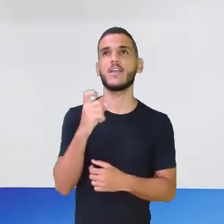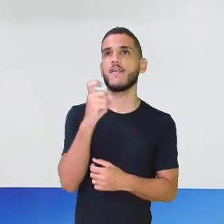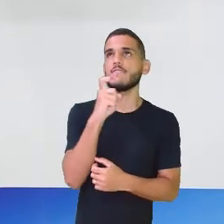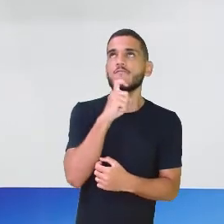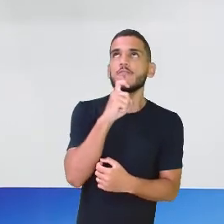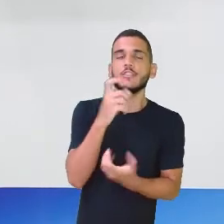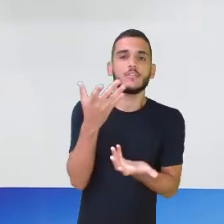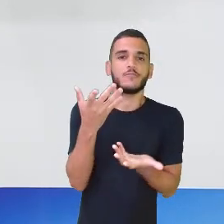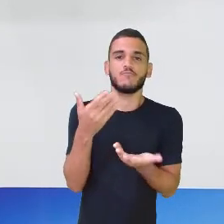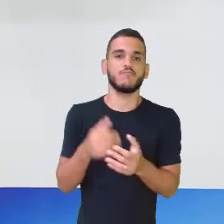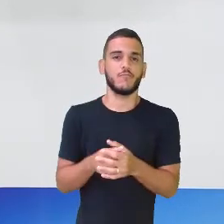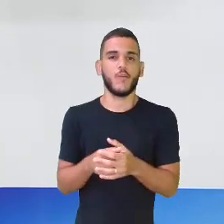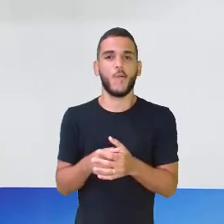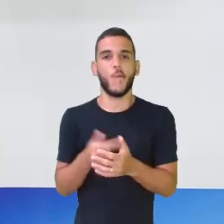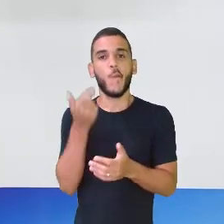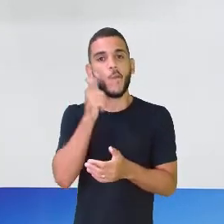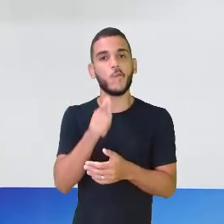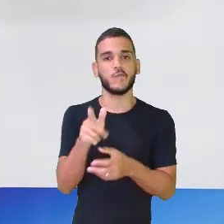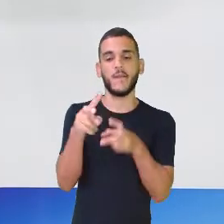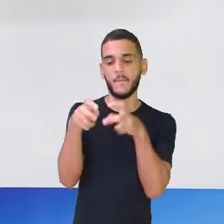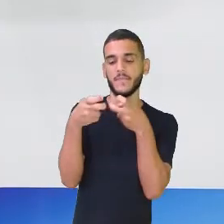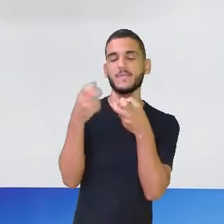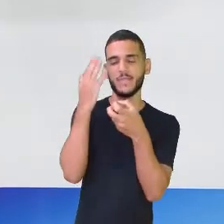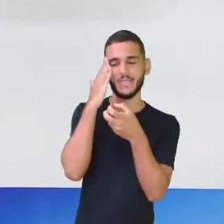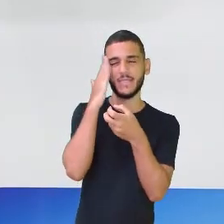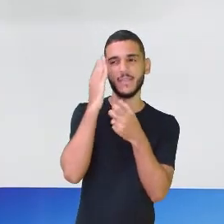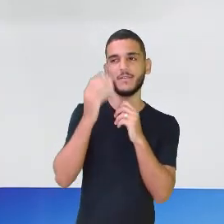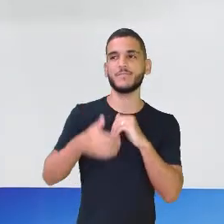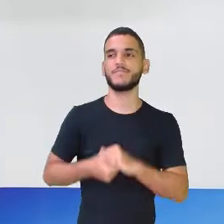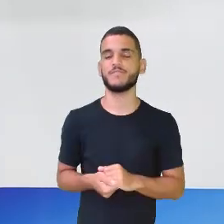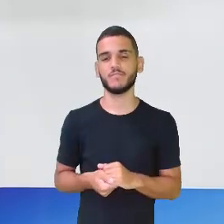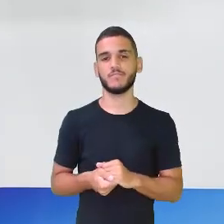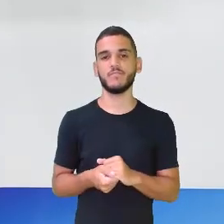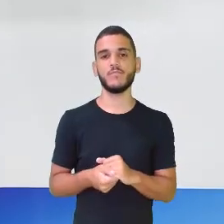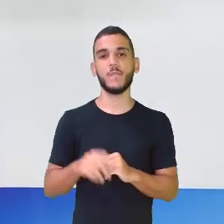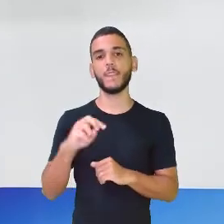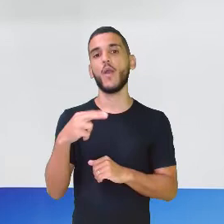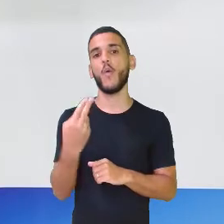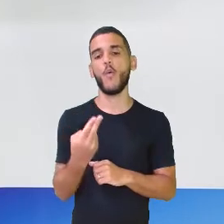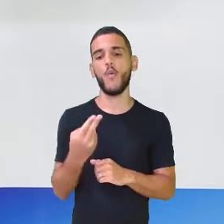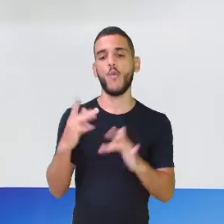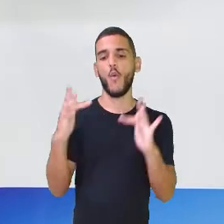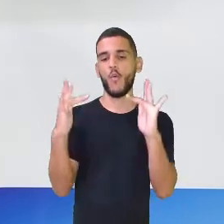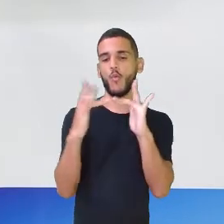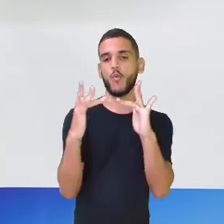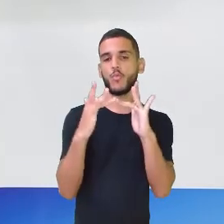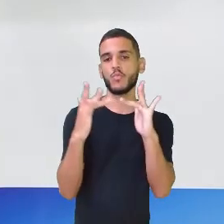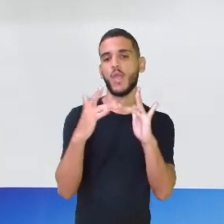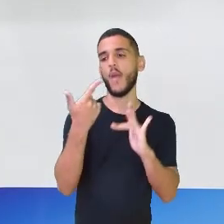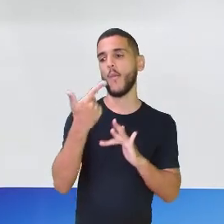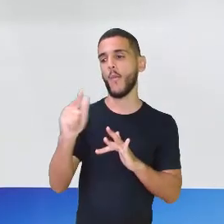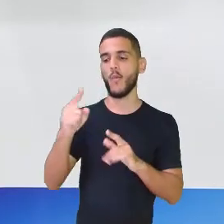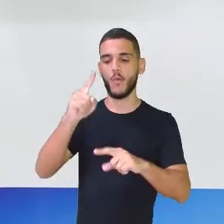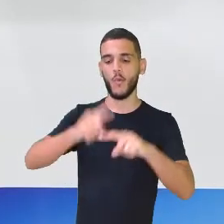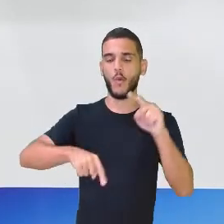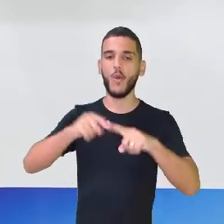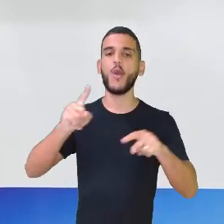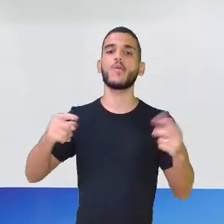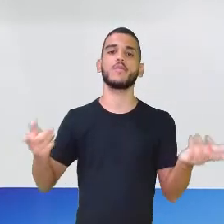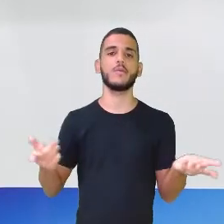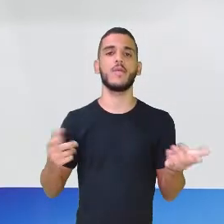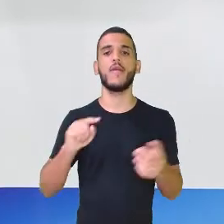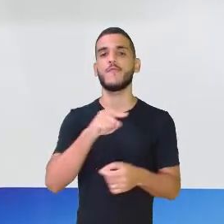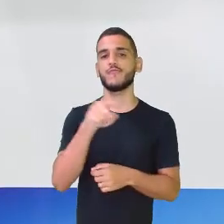consegue perceber se uma superfície, como essa do controle aqui, ó, é lisa, ou do outro lado contrário, essa parte que tem os botões, se